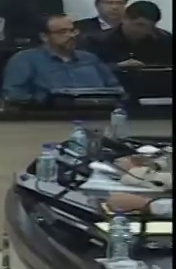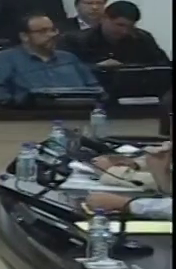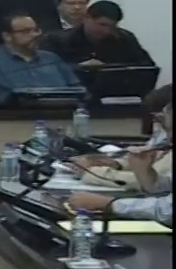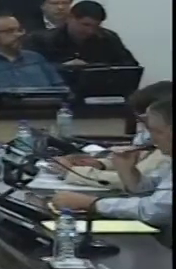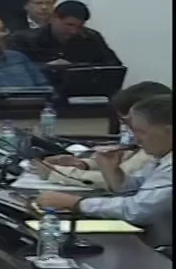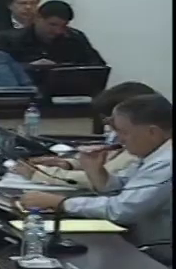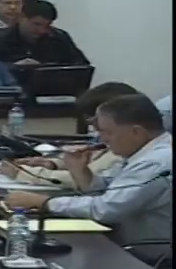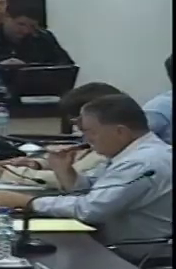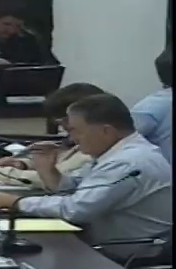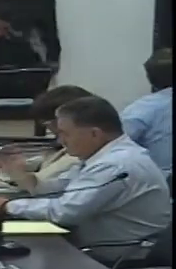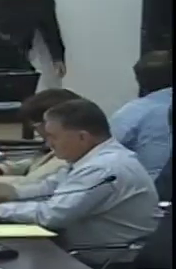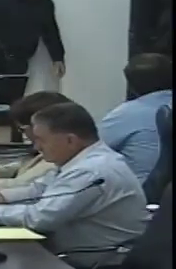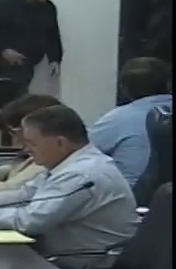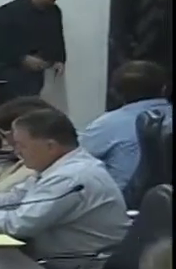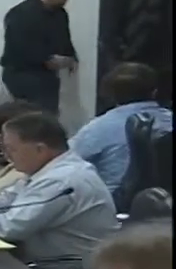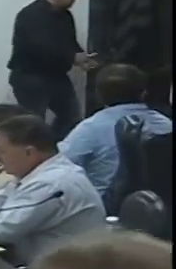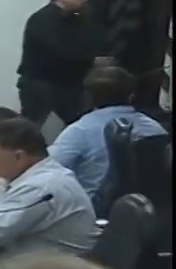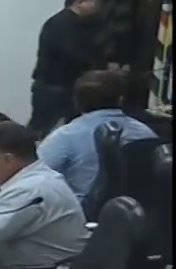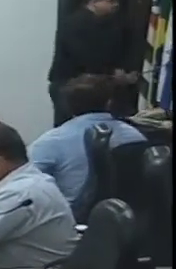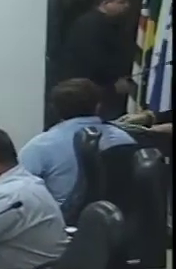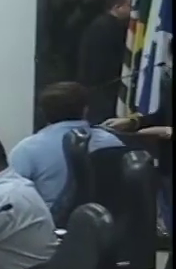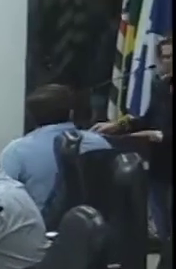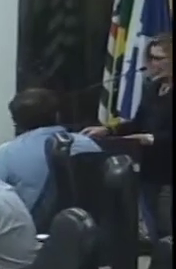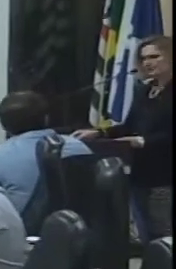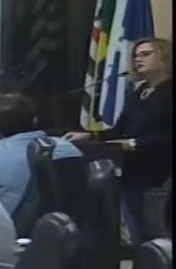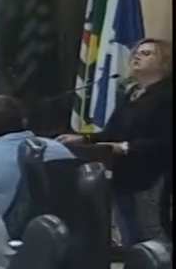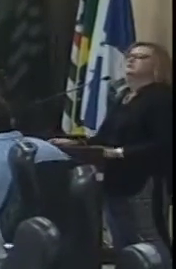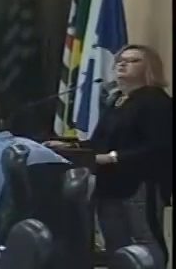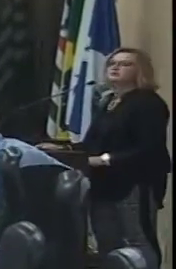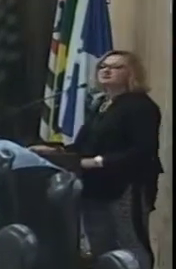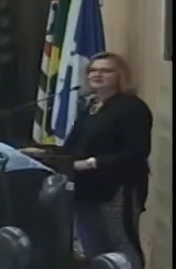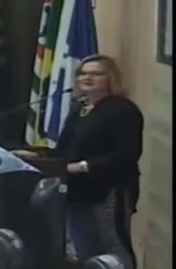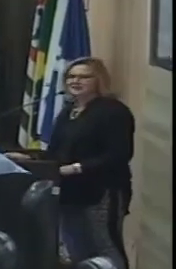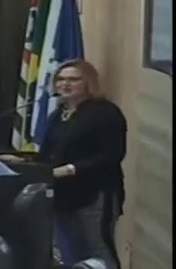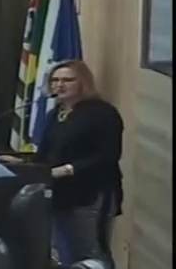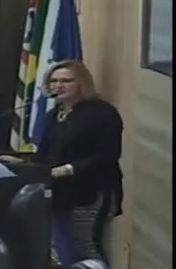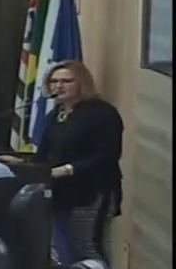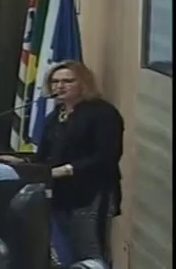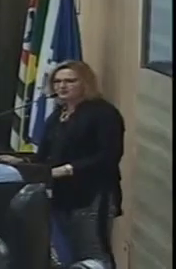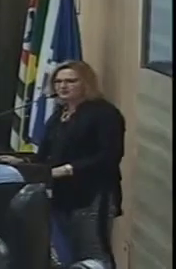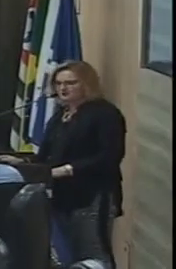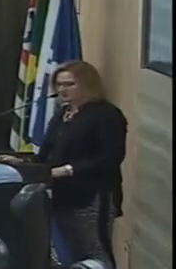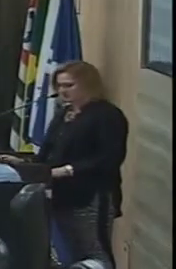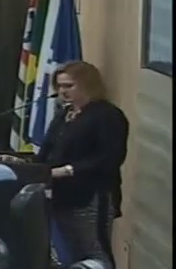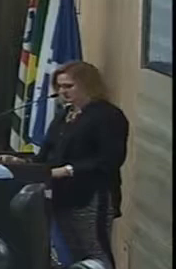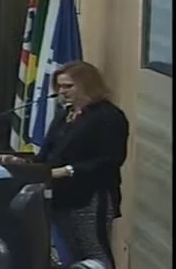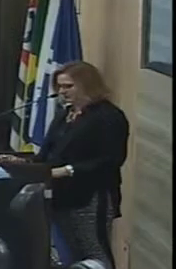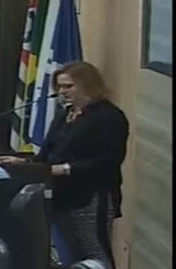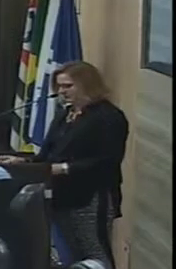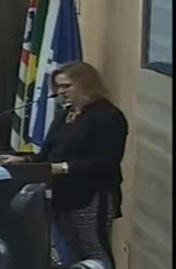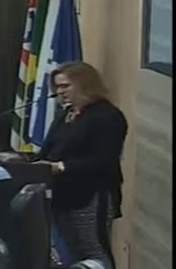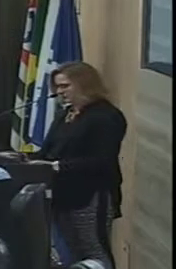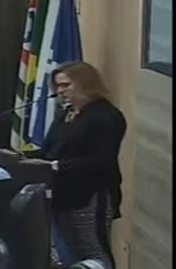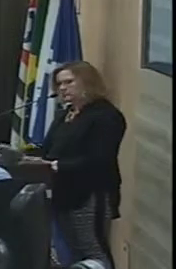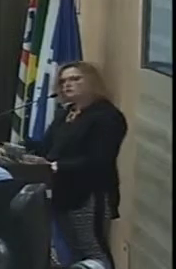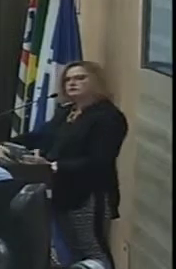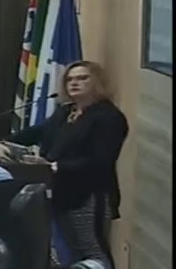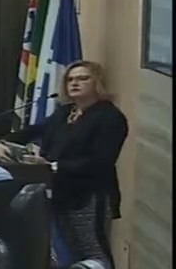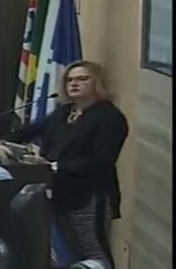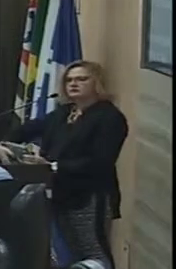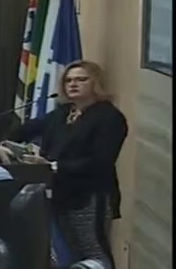Boa noite, senhora Mariela. É um prazer recebê-la na Câmara Municipal de Limeira. Como presidente, devo lembrar que, como